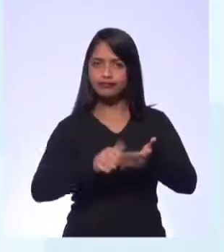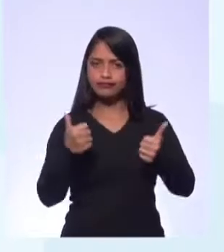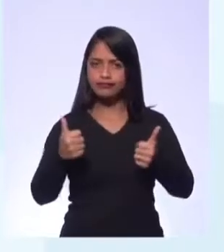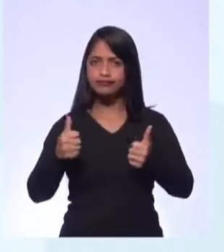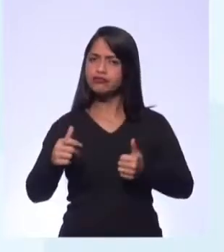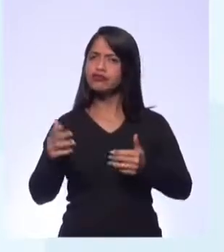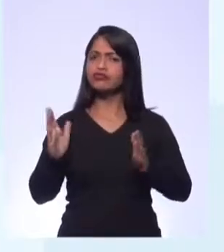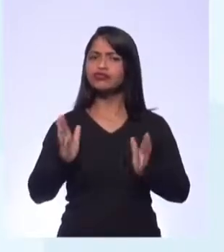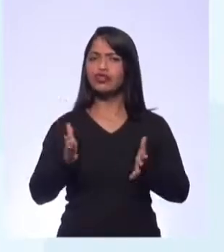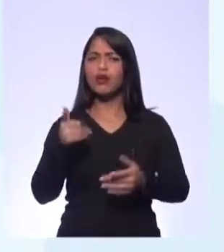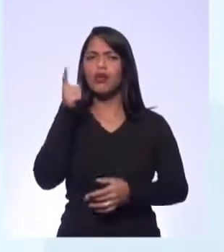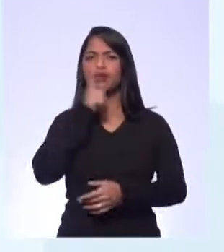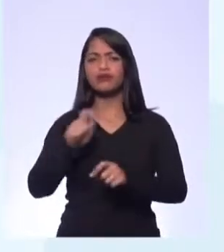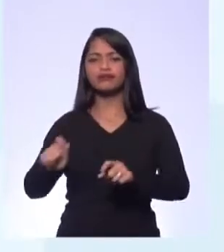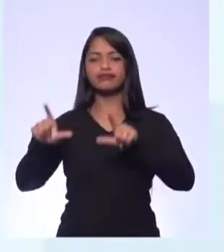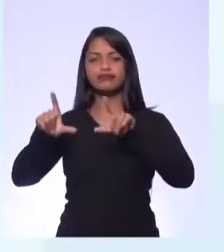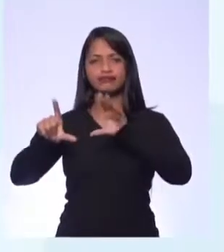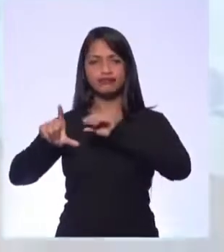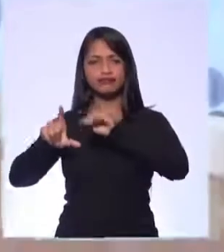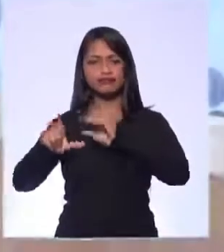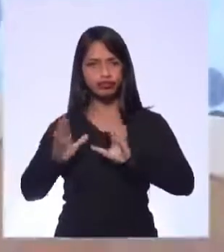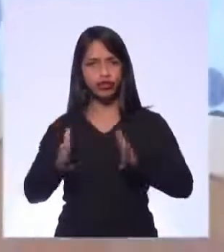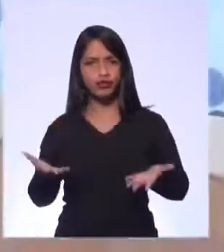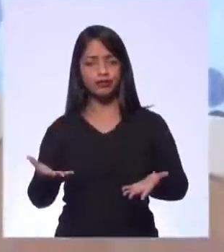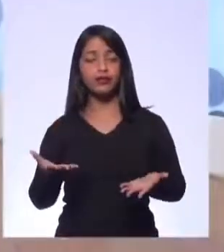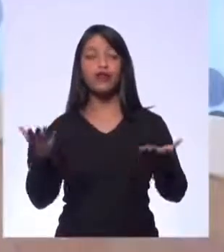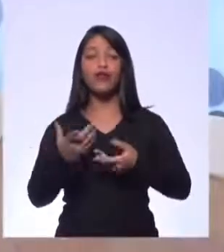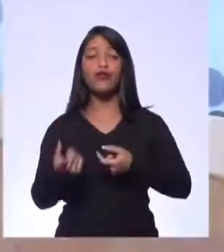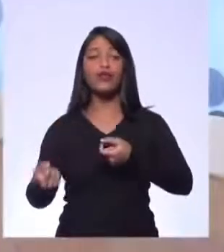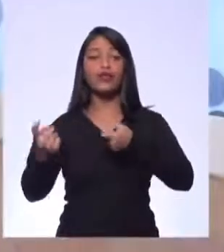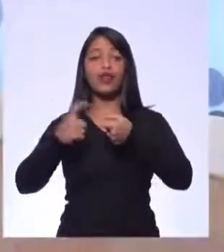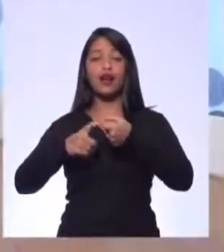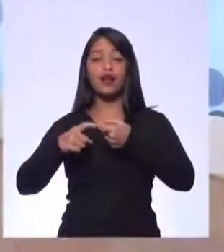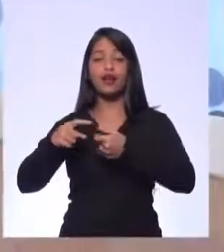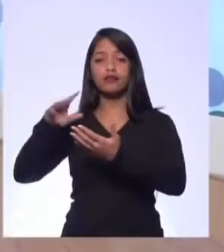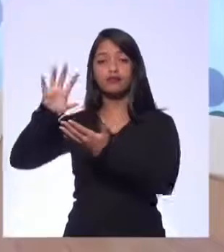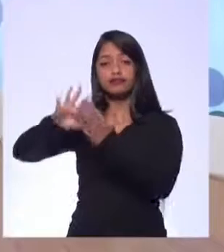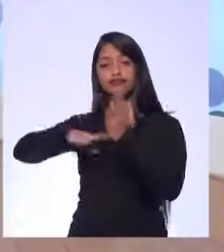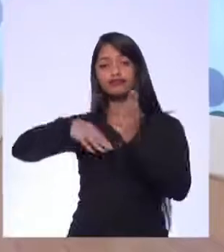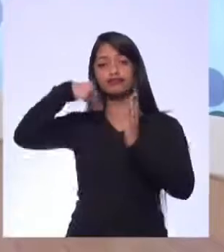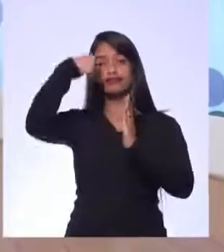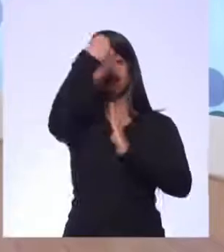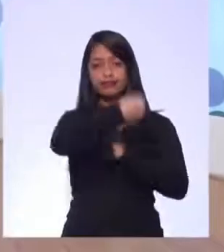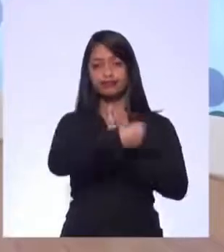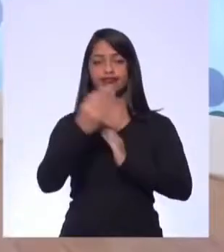deu? Então, nós vamos voltar aqui para a nossa lousa, nosso flip chart.